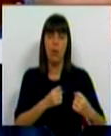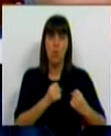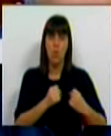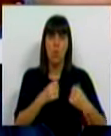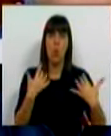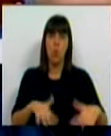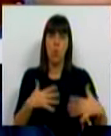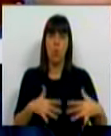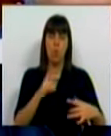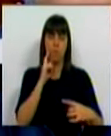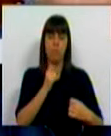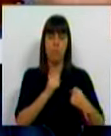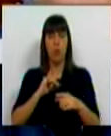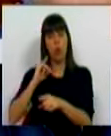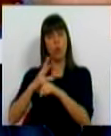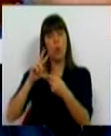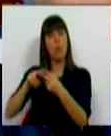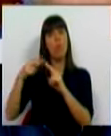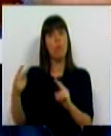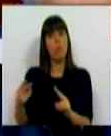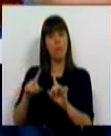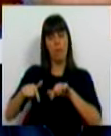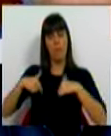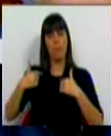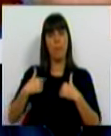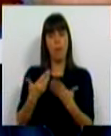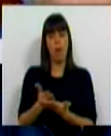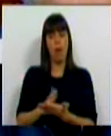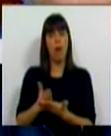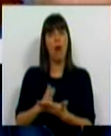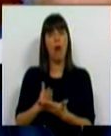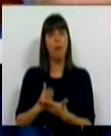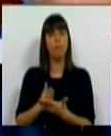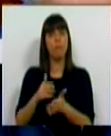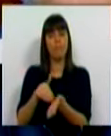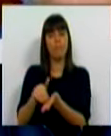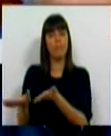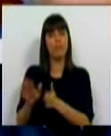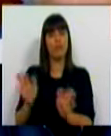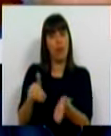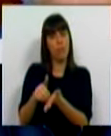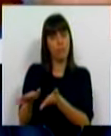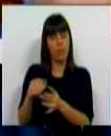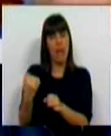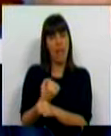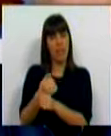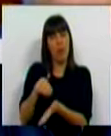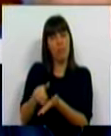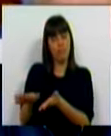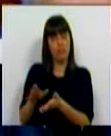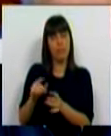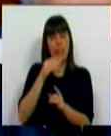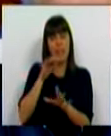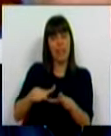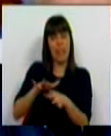arraigada e há municípios que, por sua própria decisão, já excluíram essa atividade do